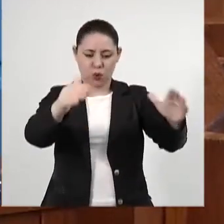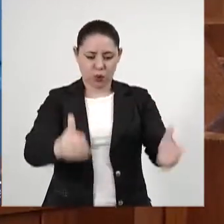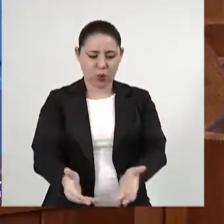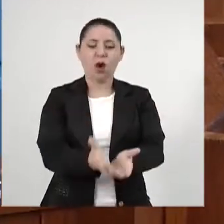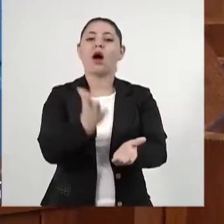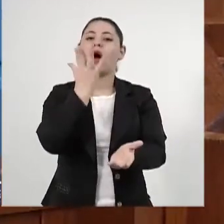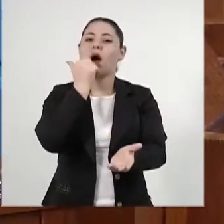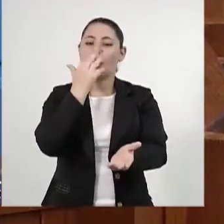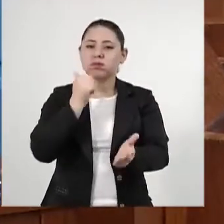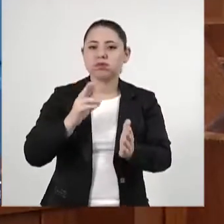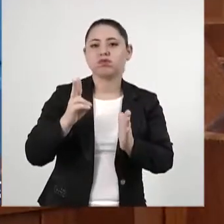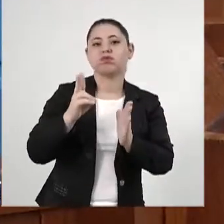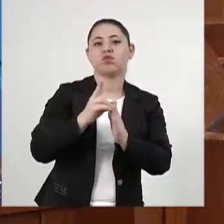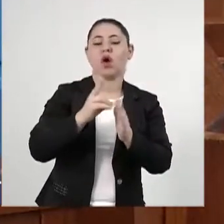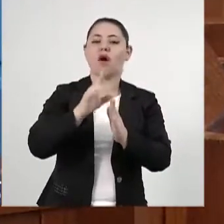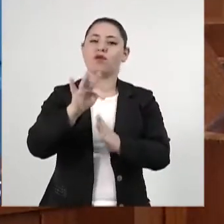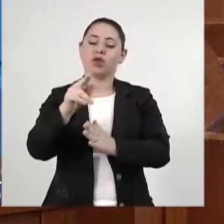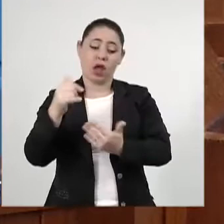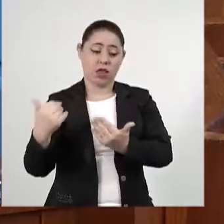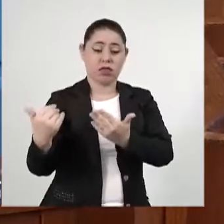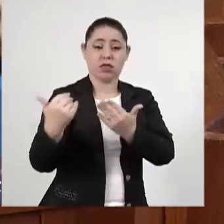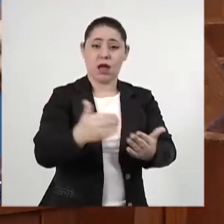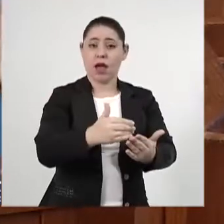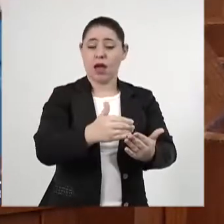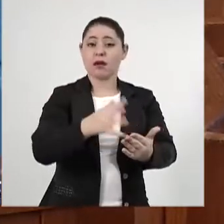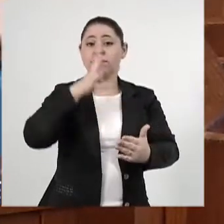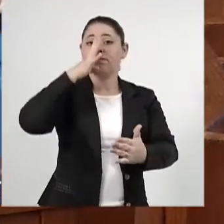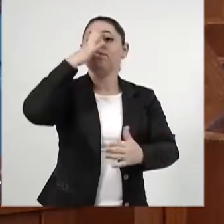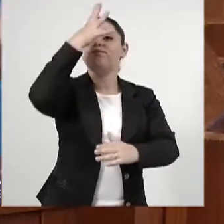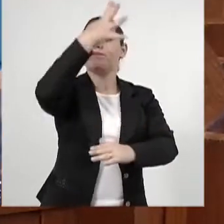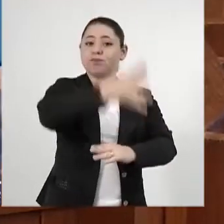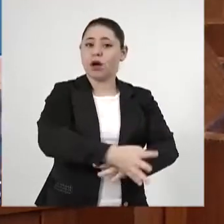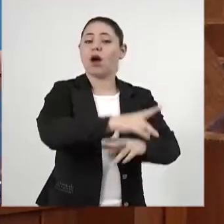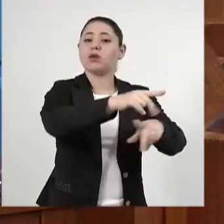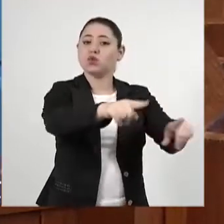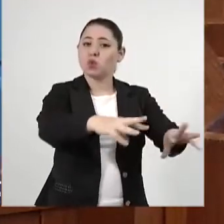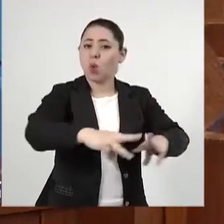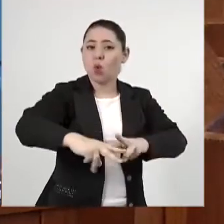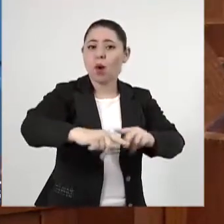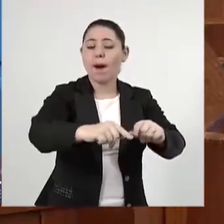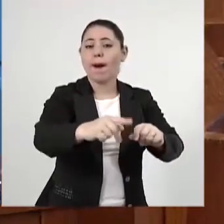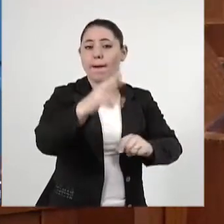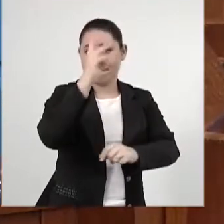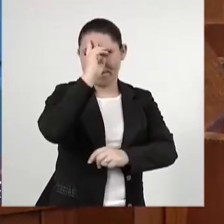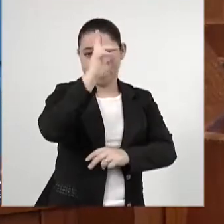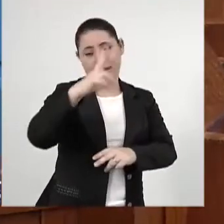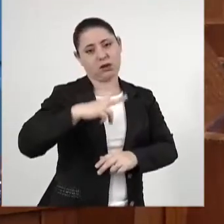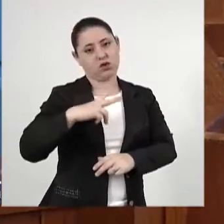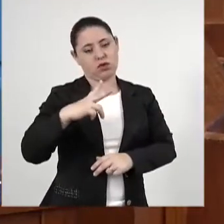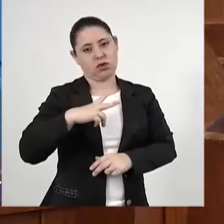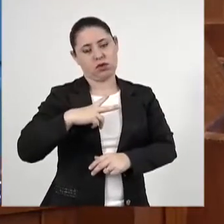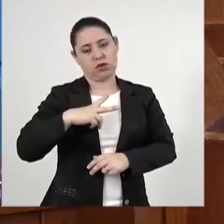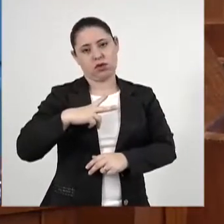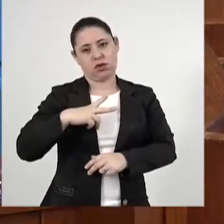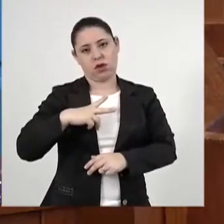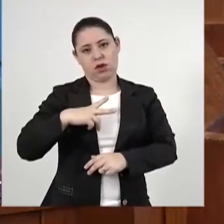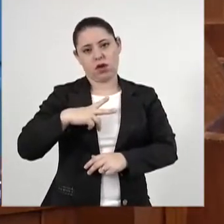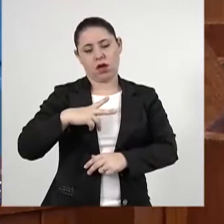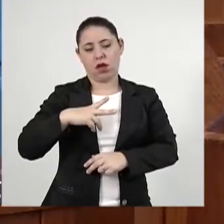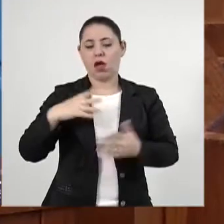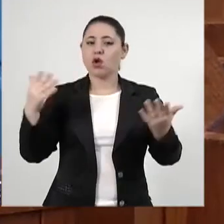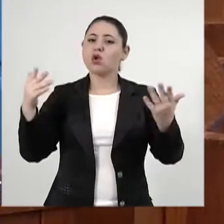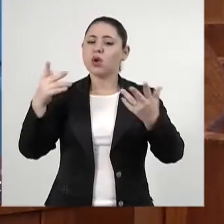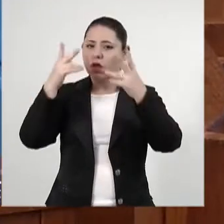a Conab forneça cesta básica para invasor de propriedade privada. E o que é desrespeitado nesse país,